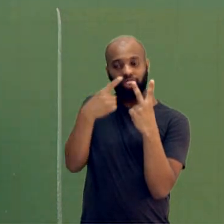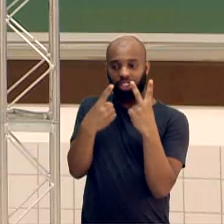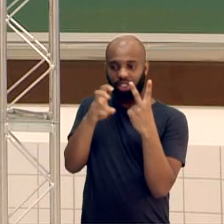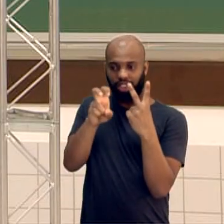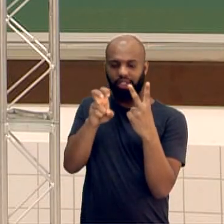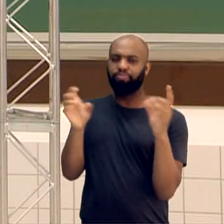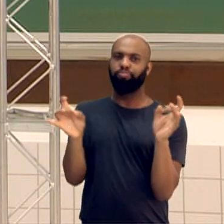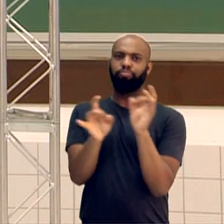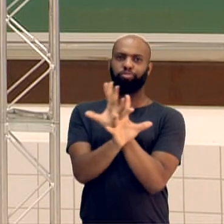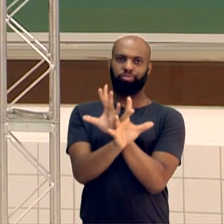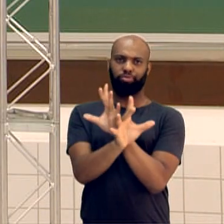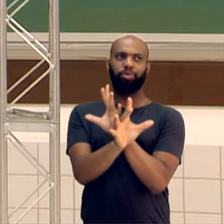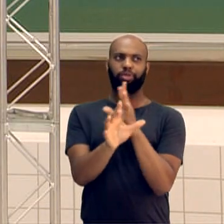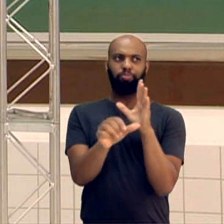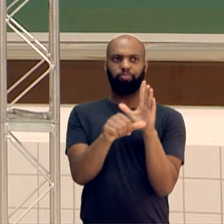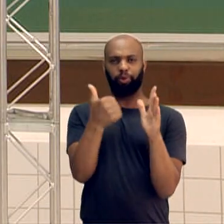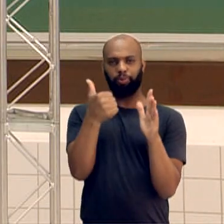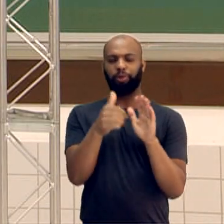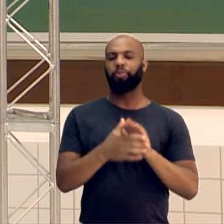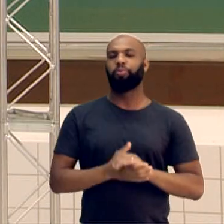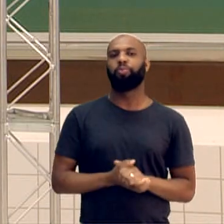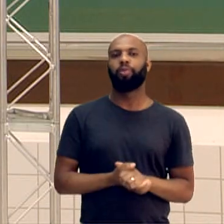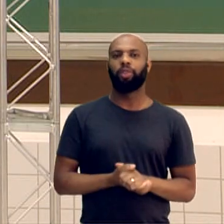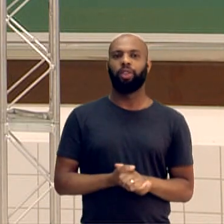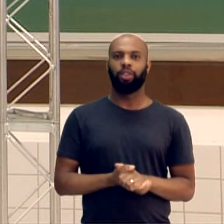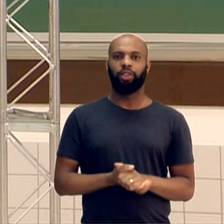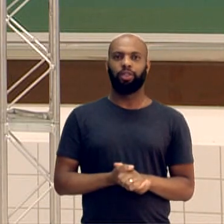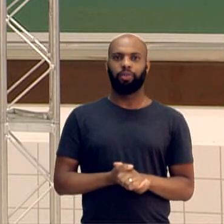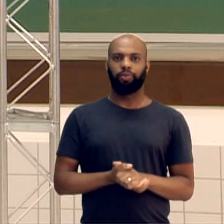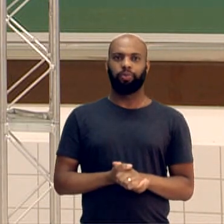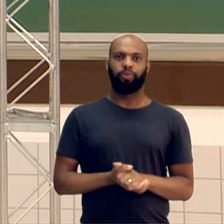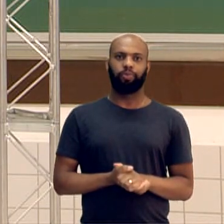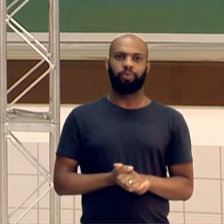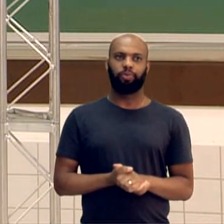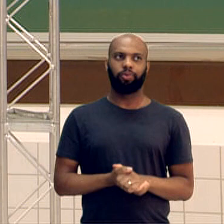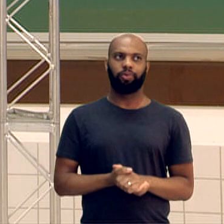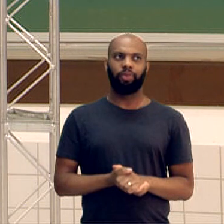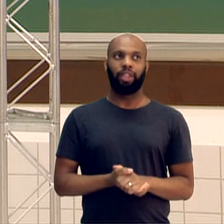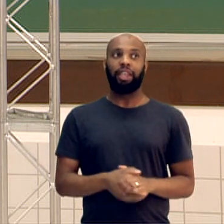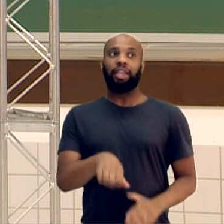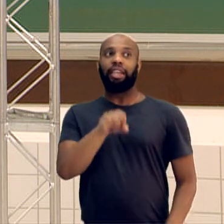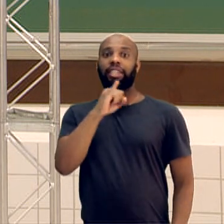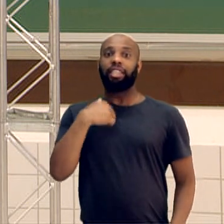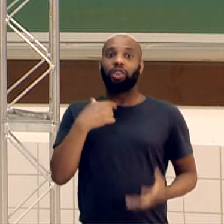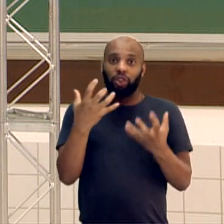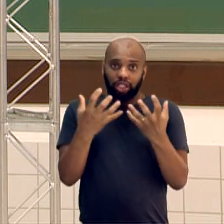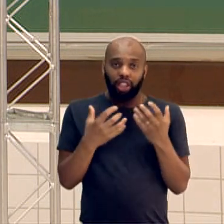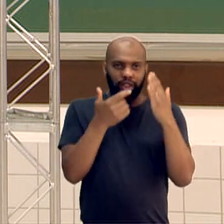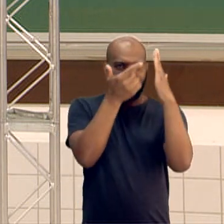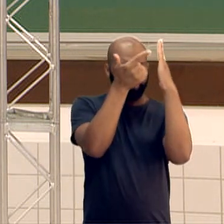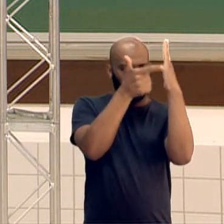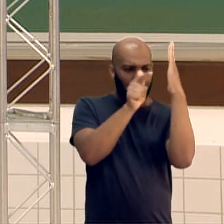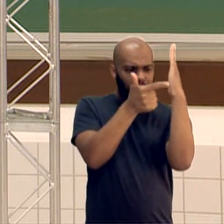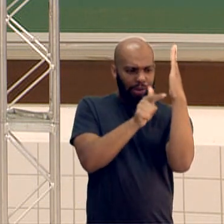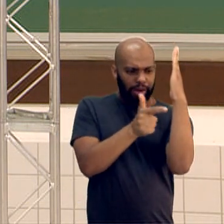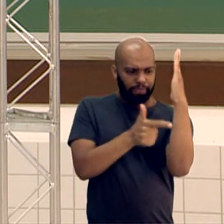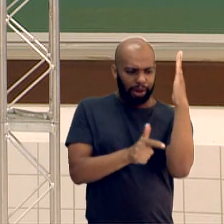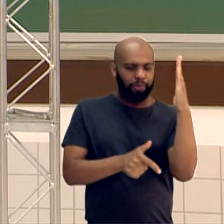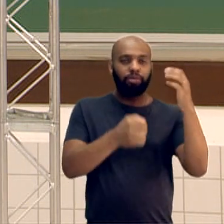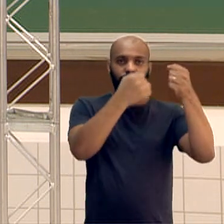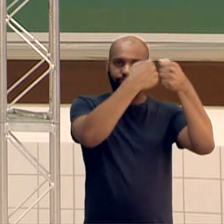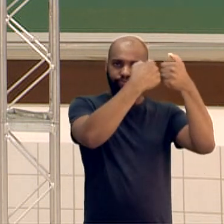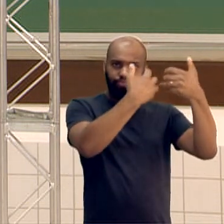Pronto, finalizamos esse processo do produto de dois radicais diferentes. Se eu quiser fatorar, por exemplo,